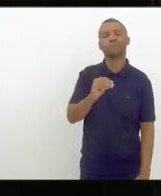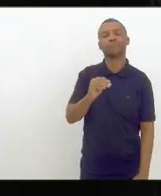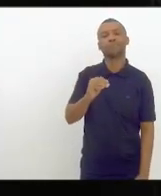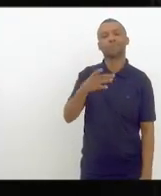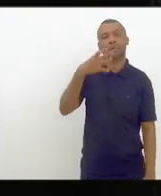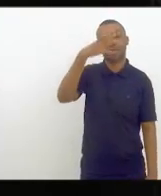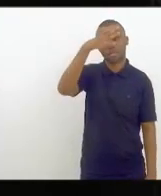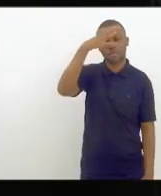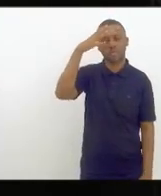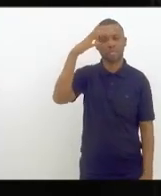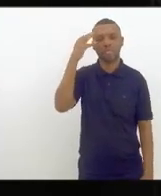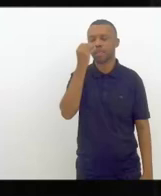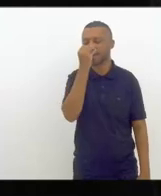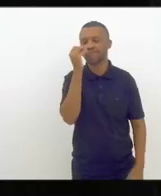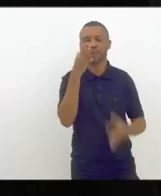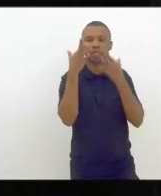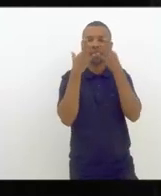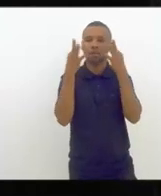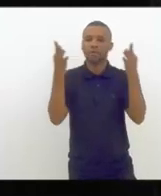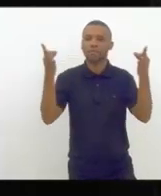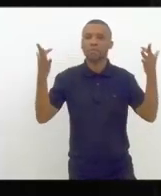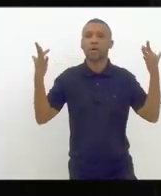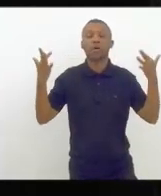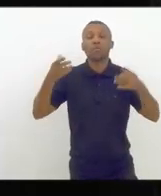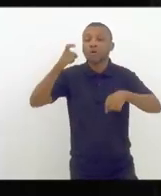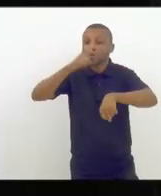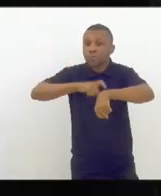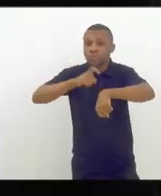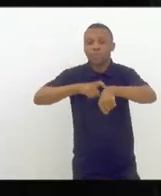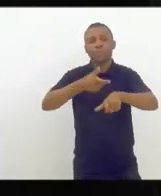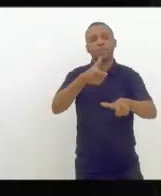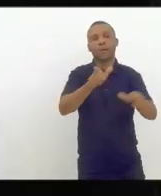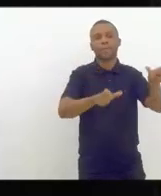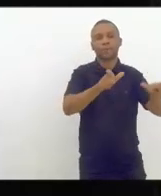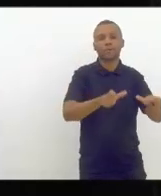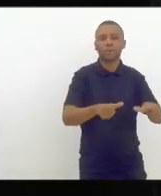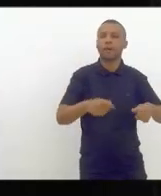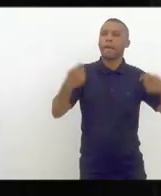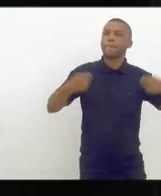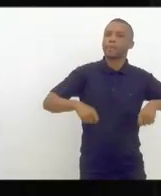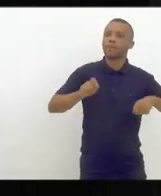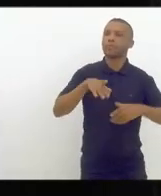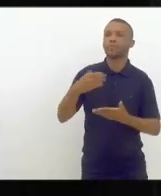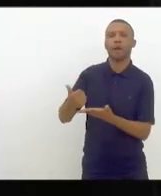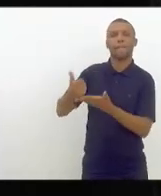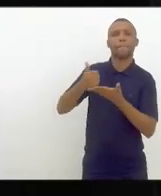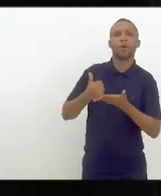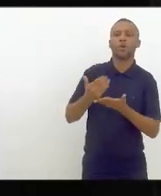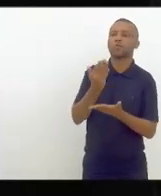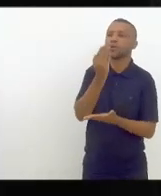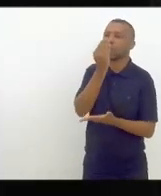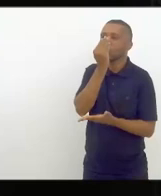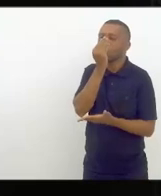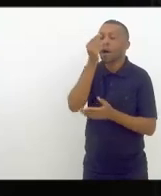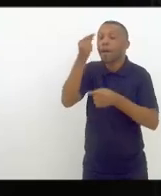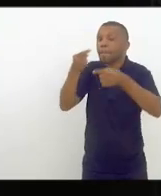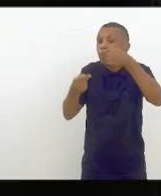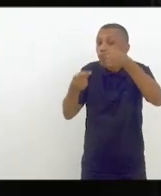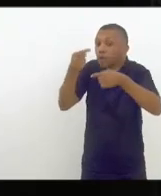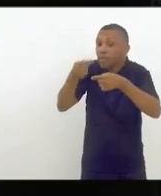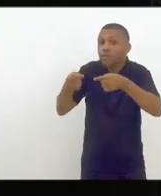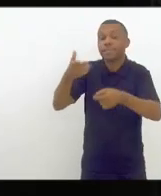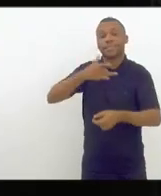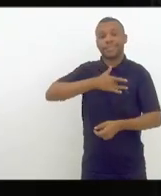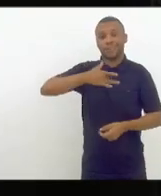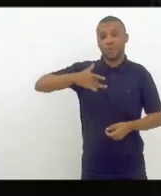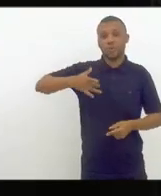quando pessoas que precisavam de respiradores, que precisavam de uma política de saúde e vacinal